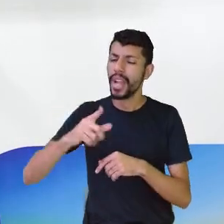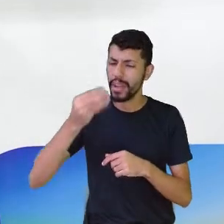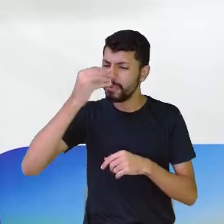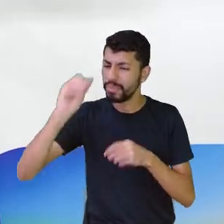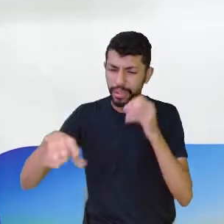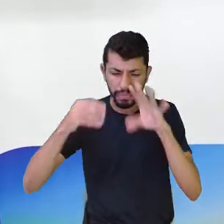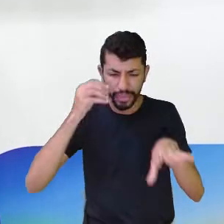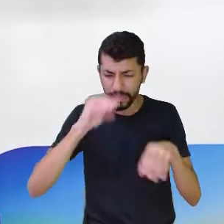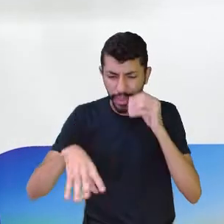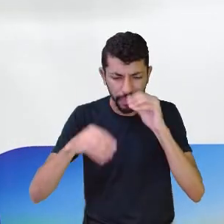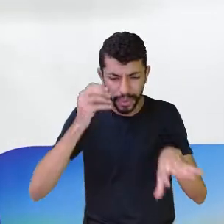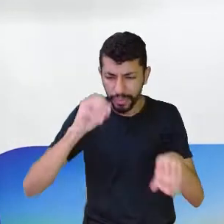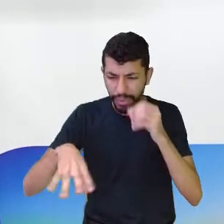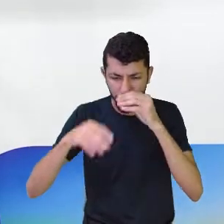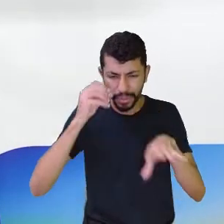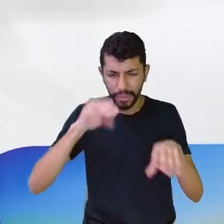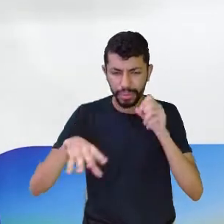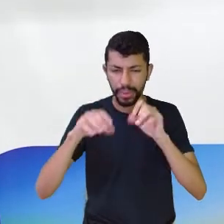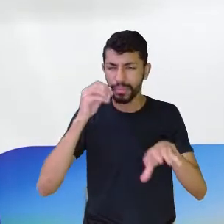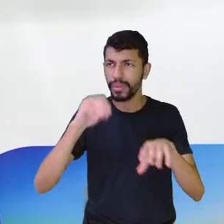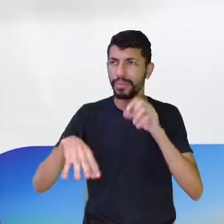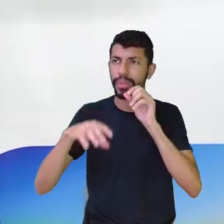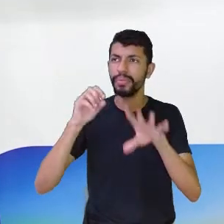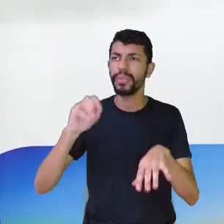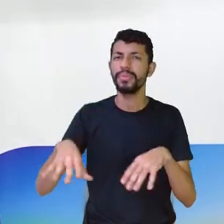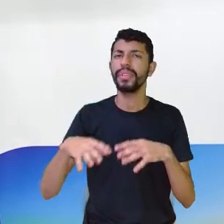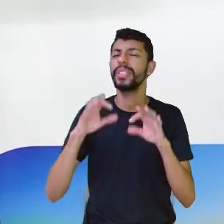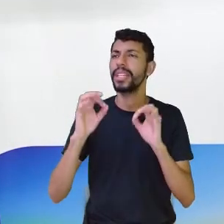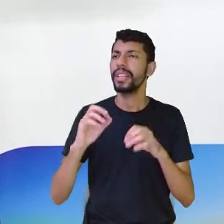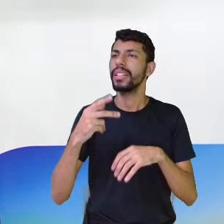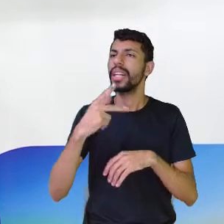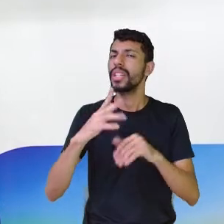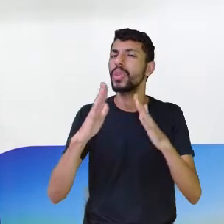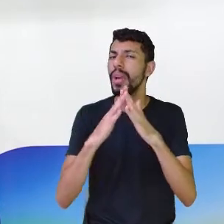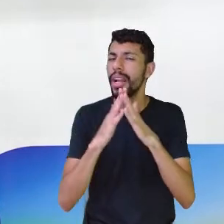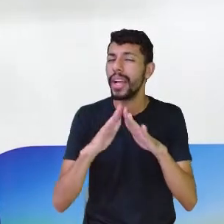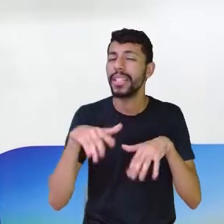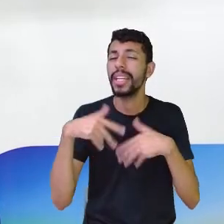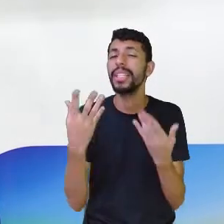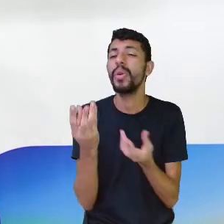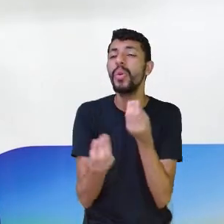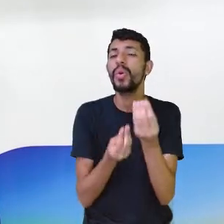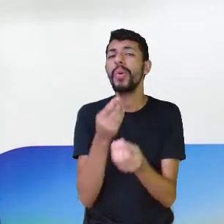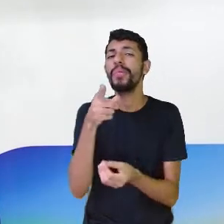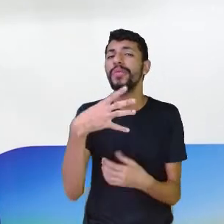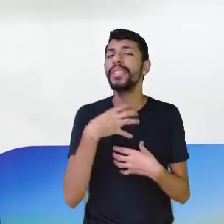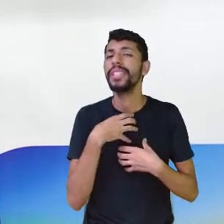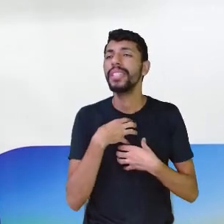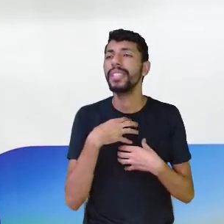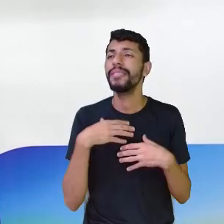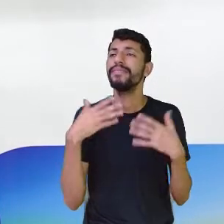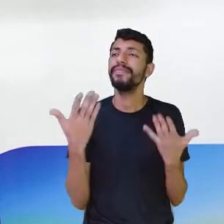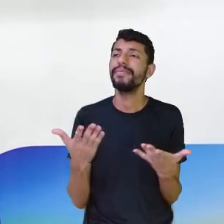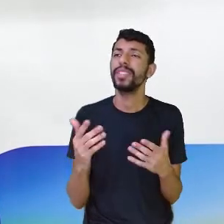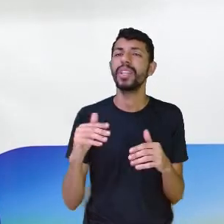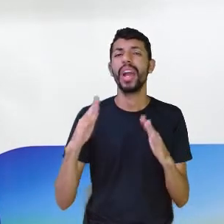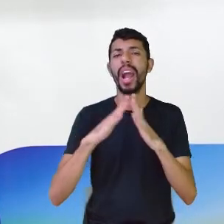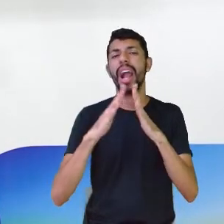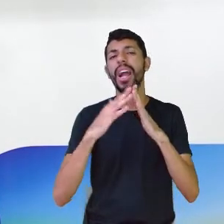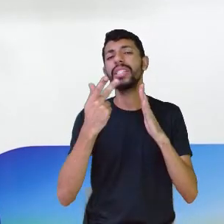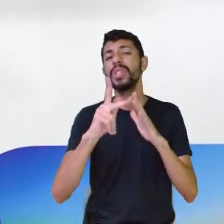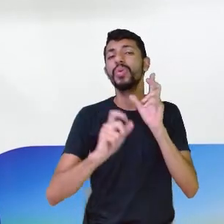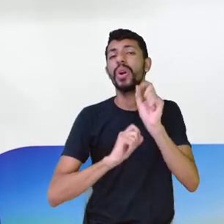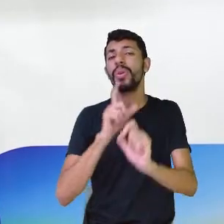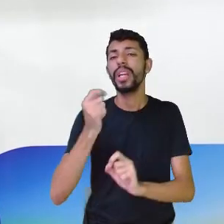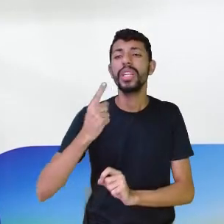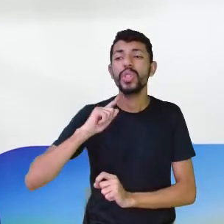tal, e começam a jogar coisas no seu quintal. Como é que você vai se sentir, né? A sua casa vai estar suja, né?